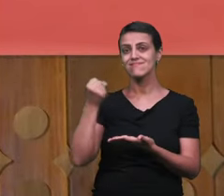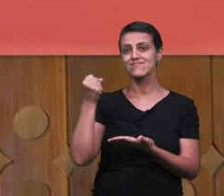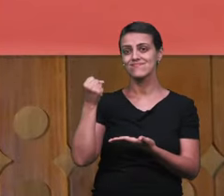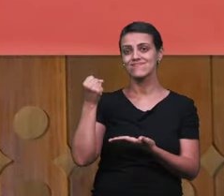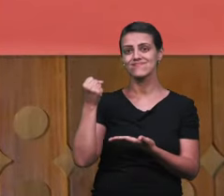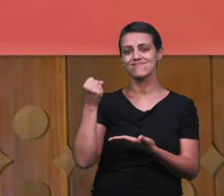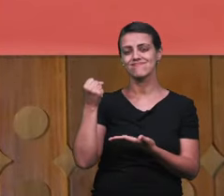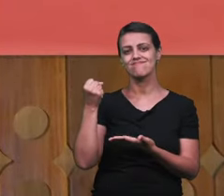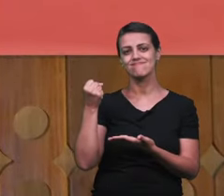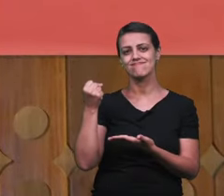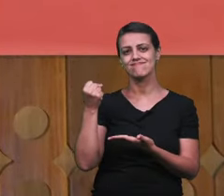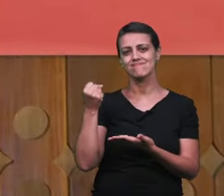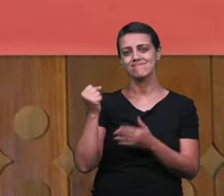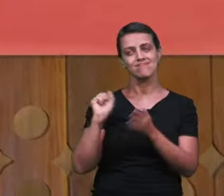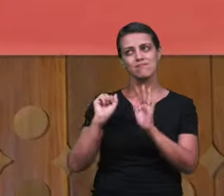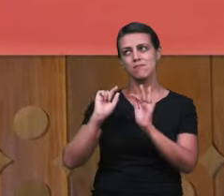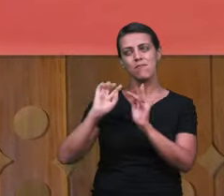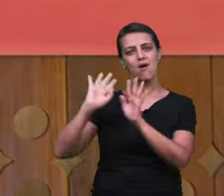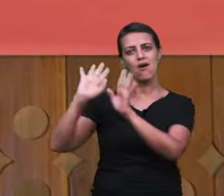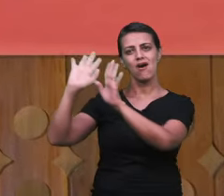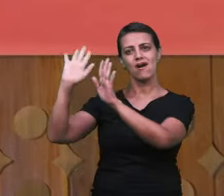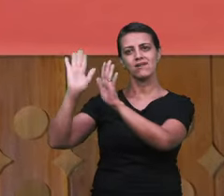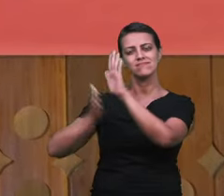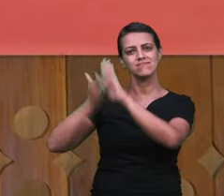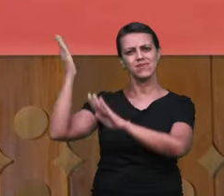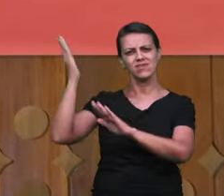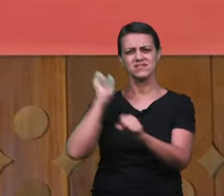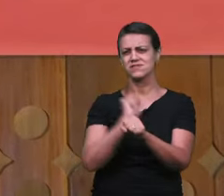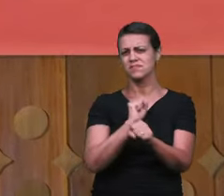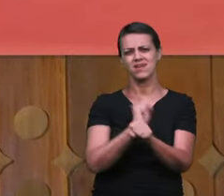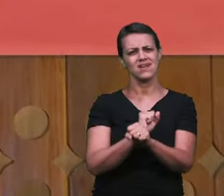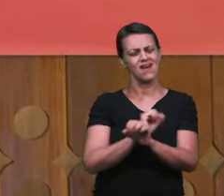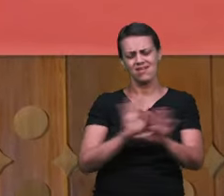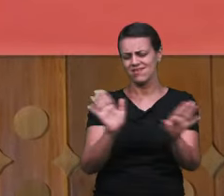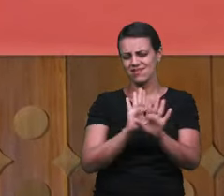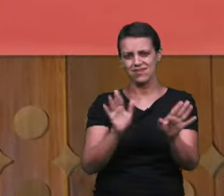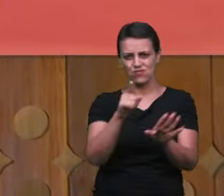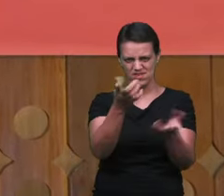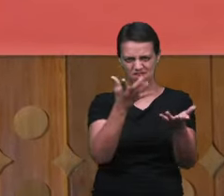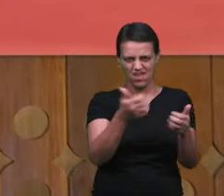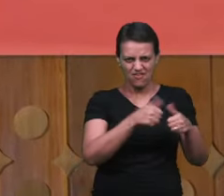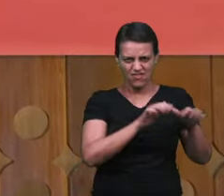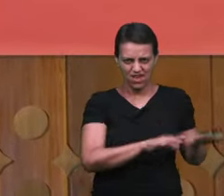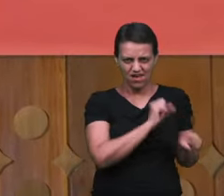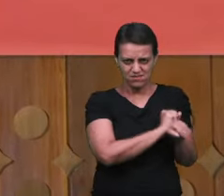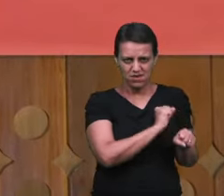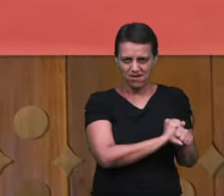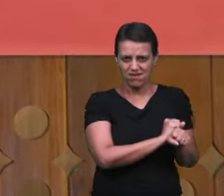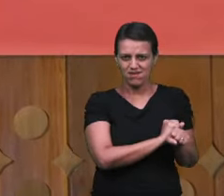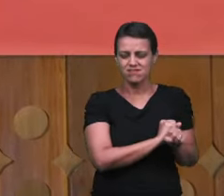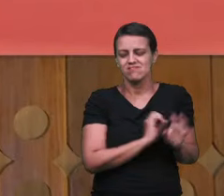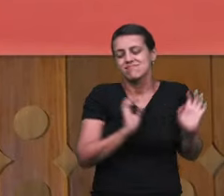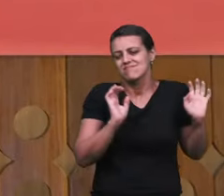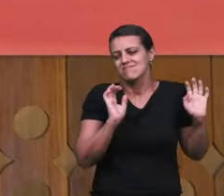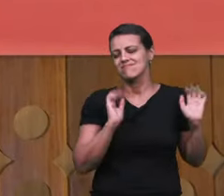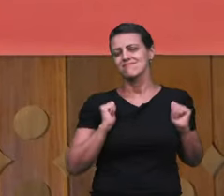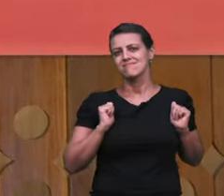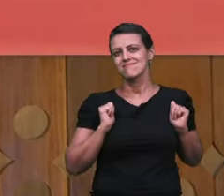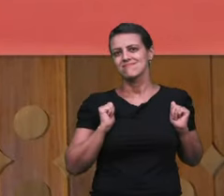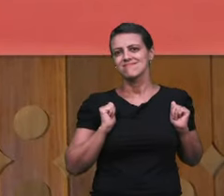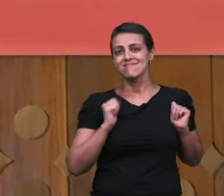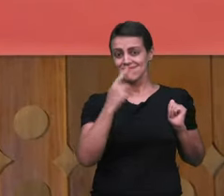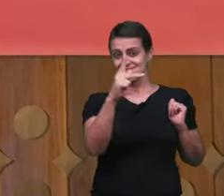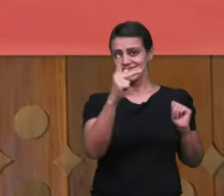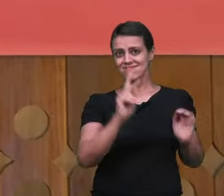mais o que esperar. São 2000 anos. Quem quiser esperar mais, pode esperar. Não, para outra tribulação. Vai mesmo, é isso mesmo. Sai